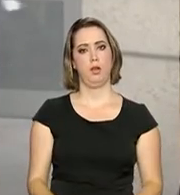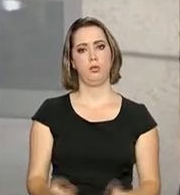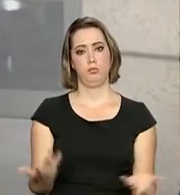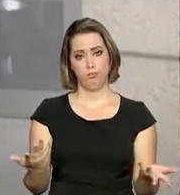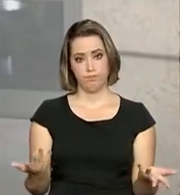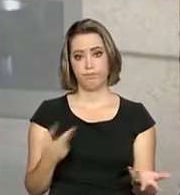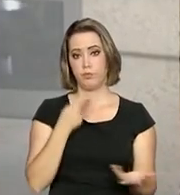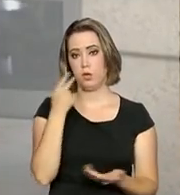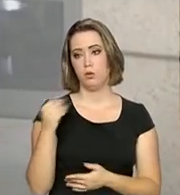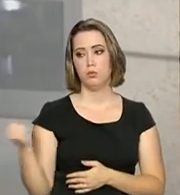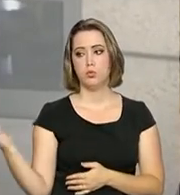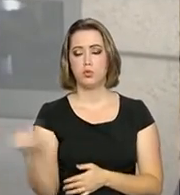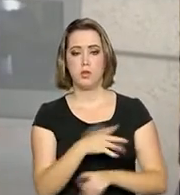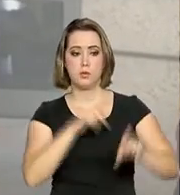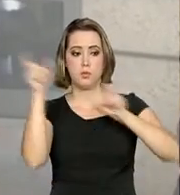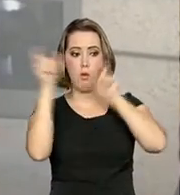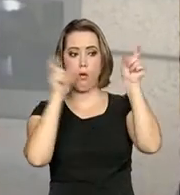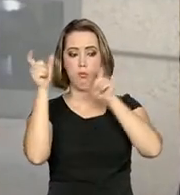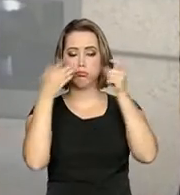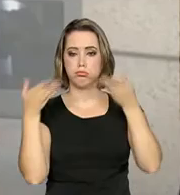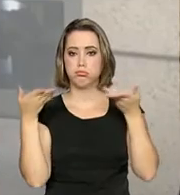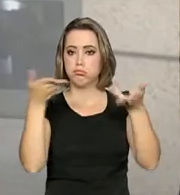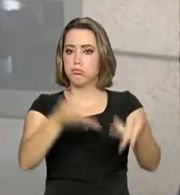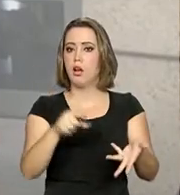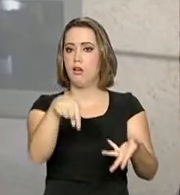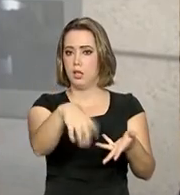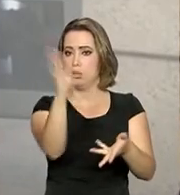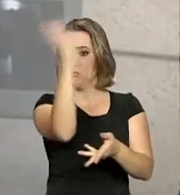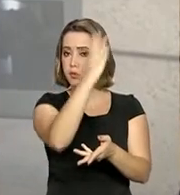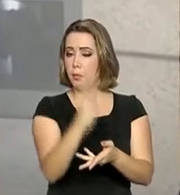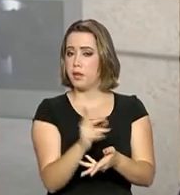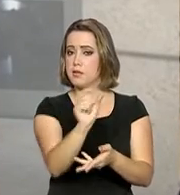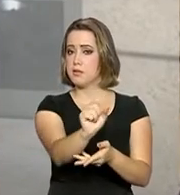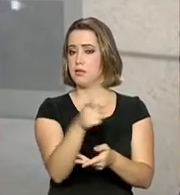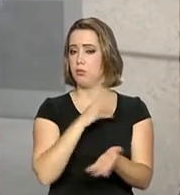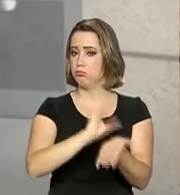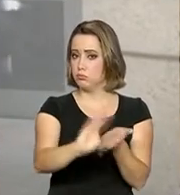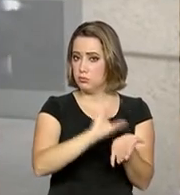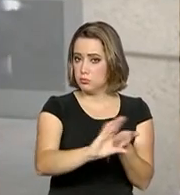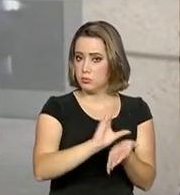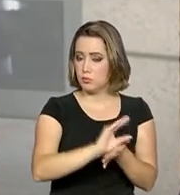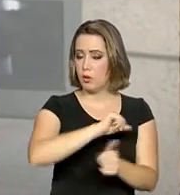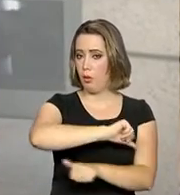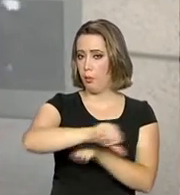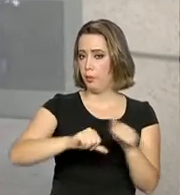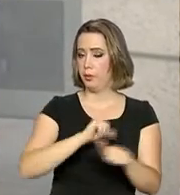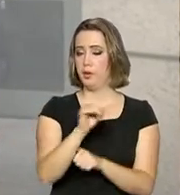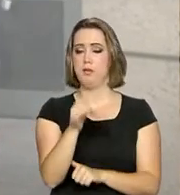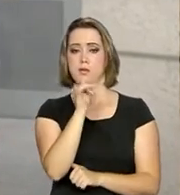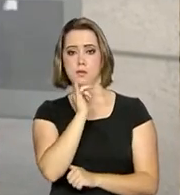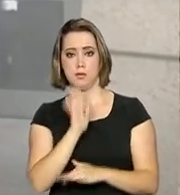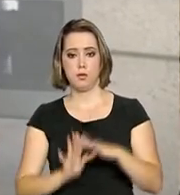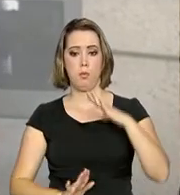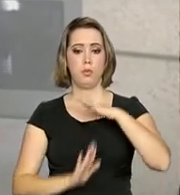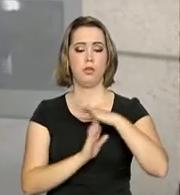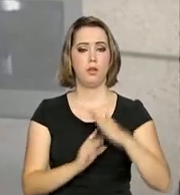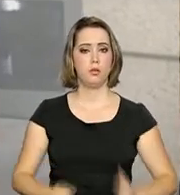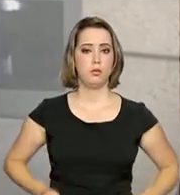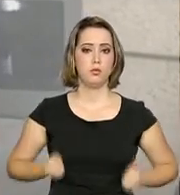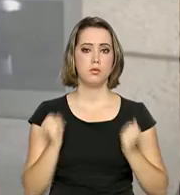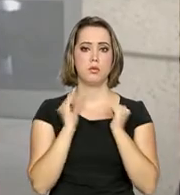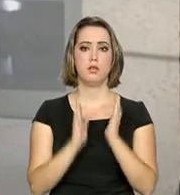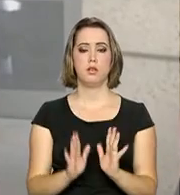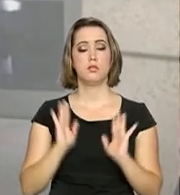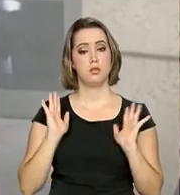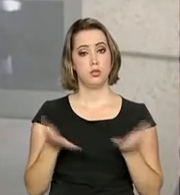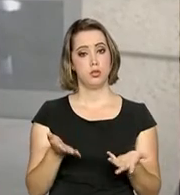há muita gente interessada em investir aqui no Brasil e que mudanças propostas pelo governo, como o limite dos gastos públicos, já em vigor,